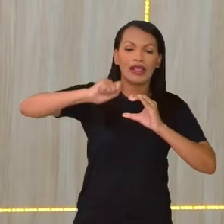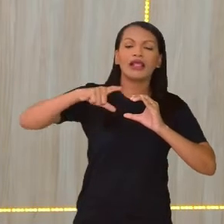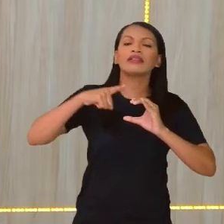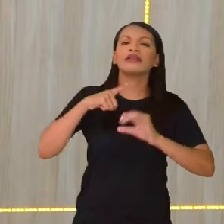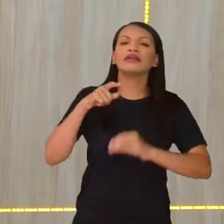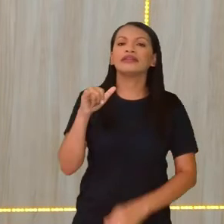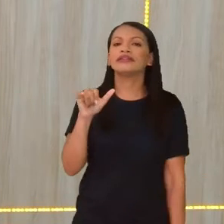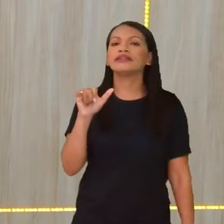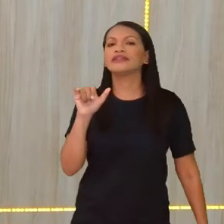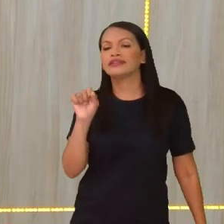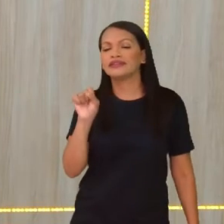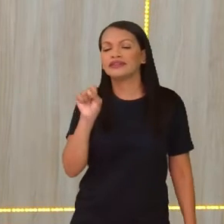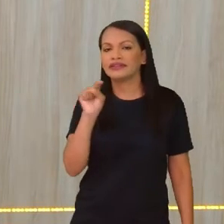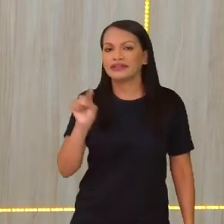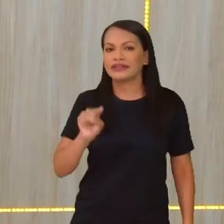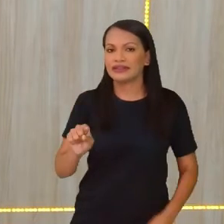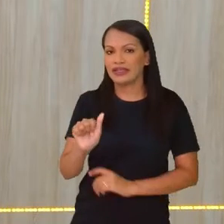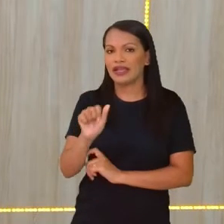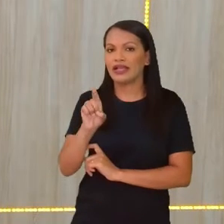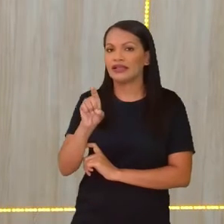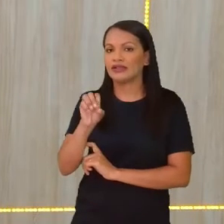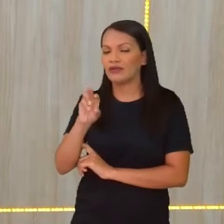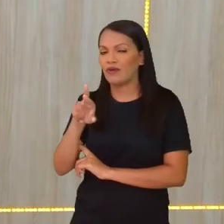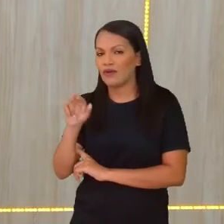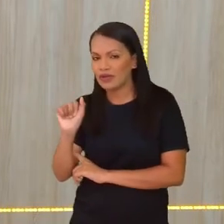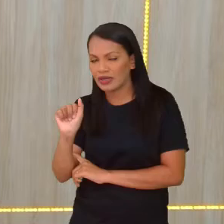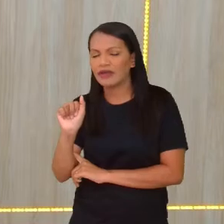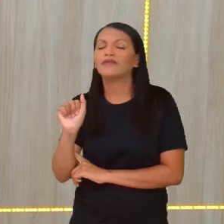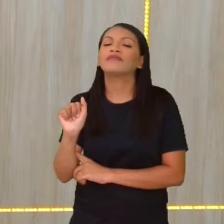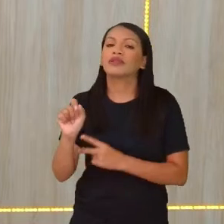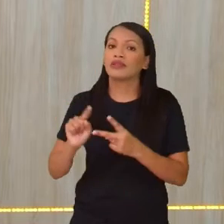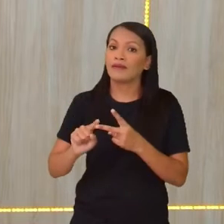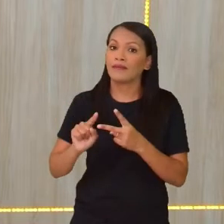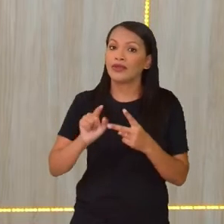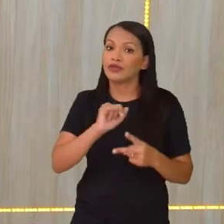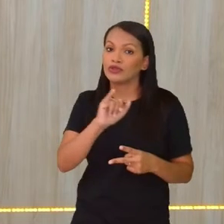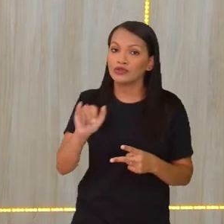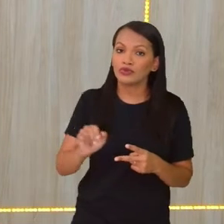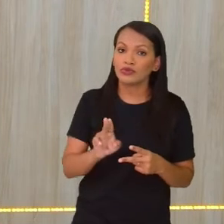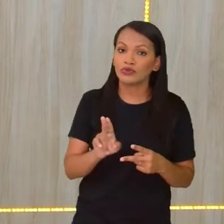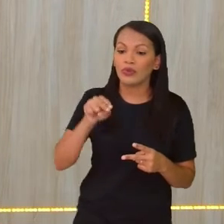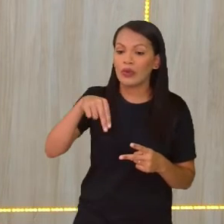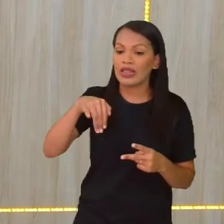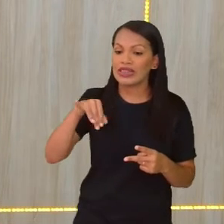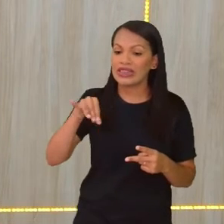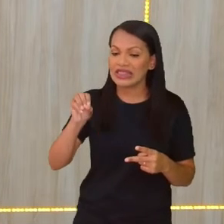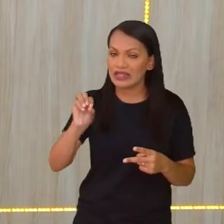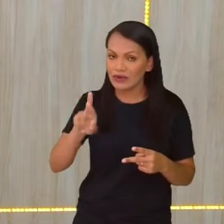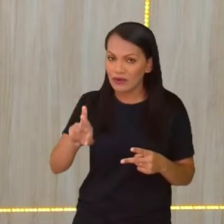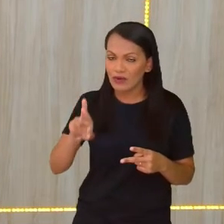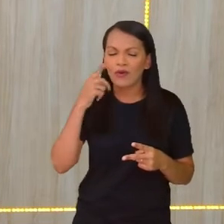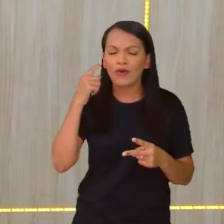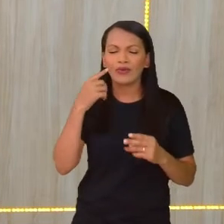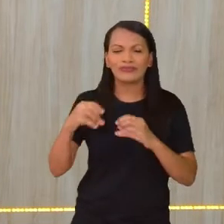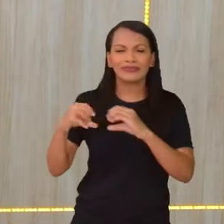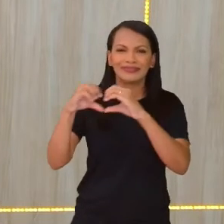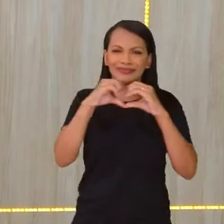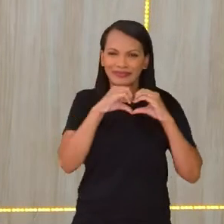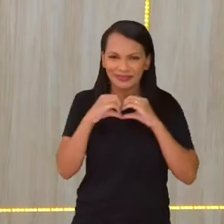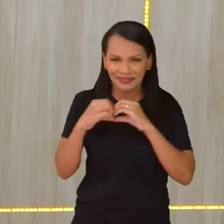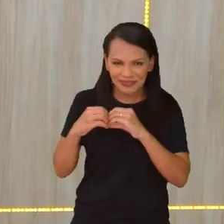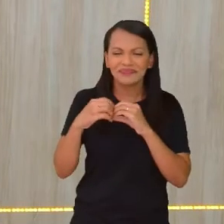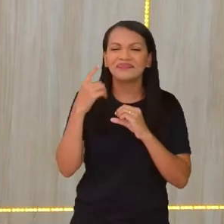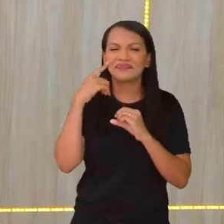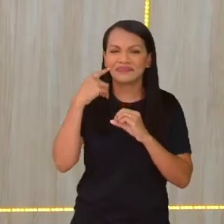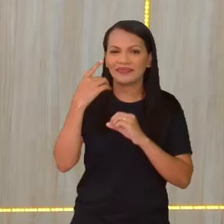Isadora, Vanessa e o meu xará Juninho. Então, ó, a equipe maravilhosa estão lá